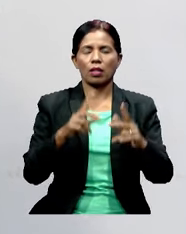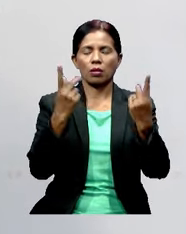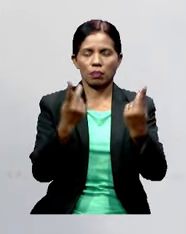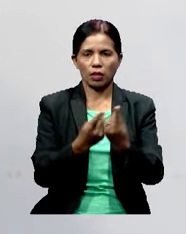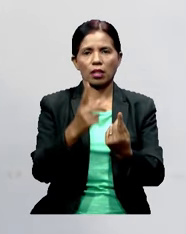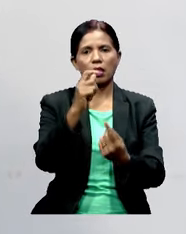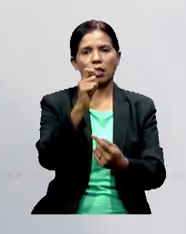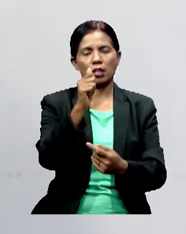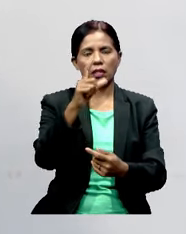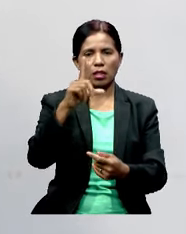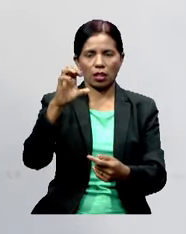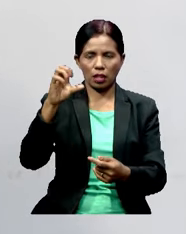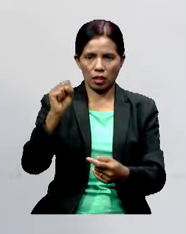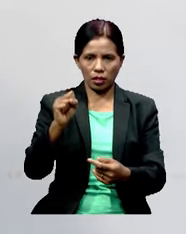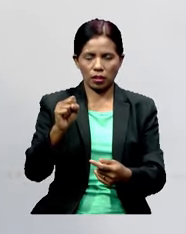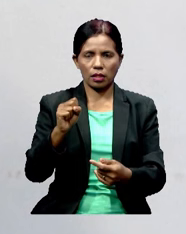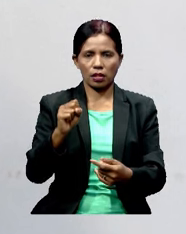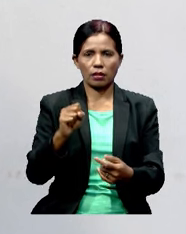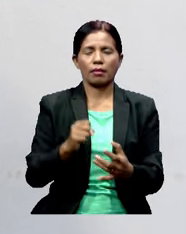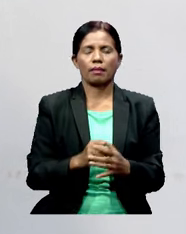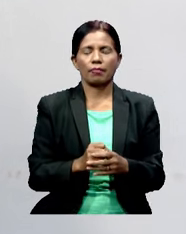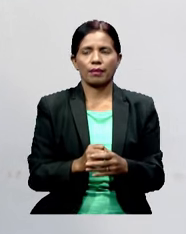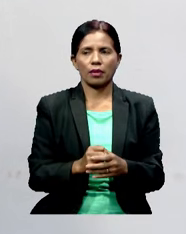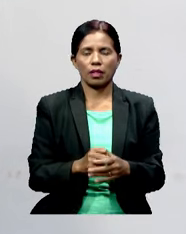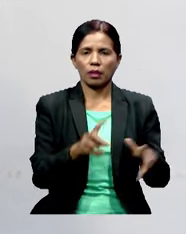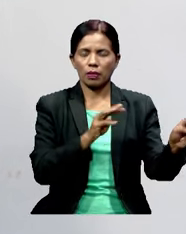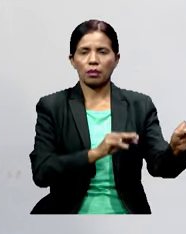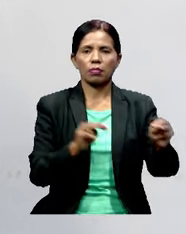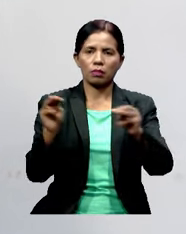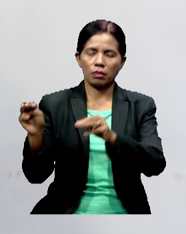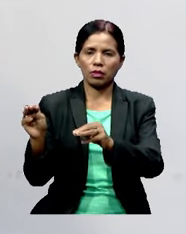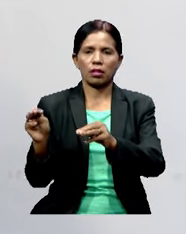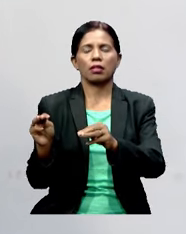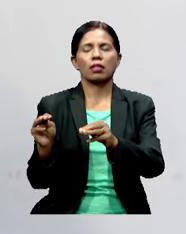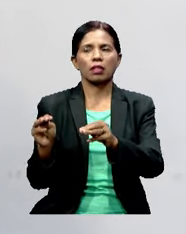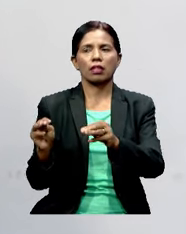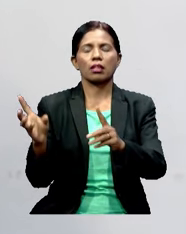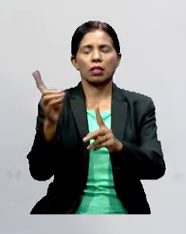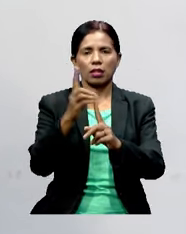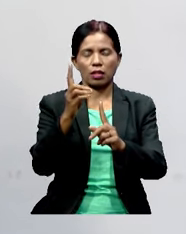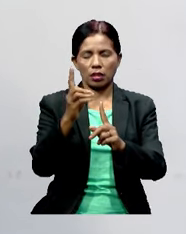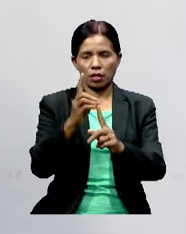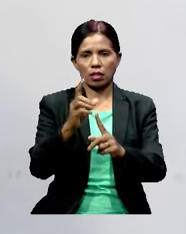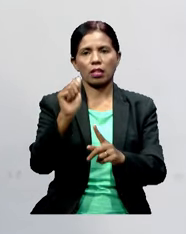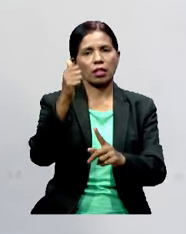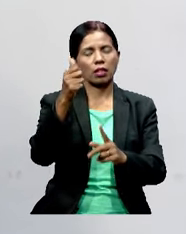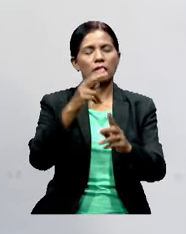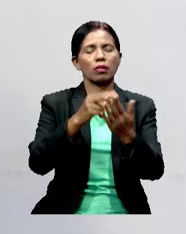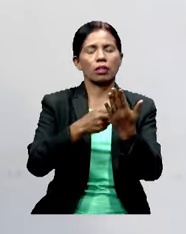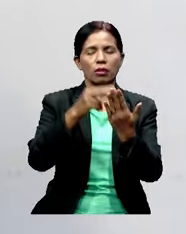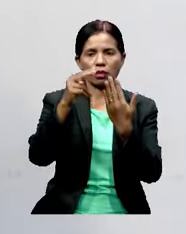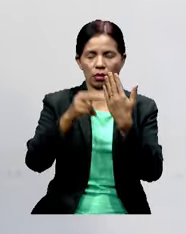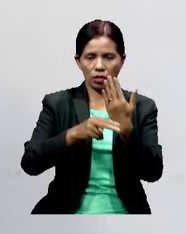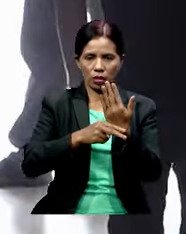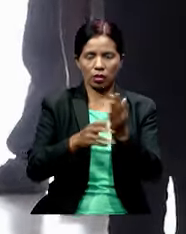Thales. Então, a dia fale para dia 10 de novembro, meu passaporte